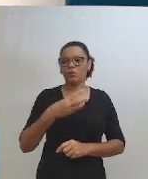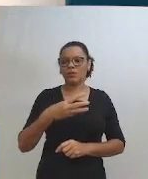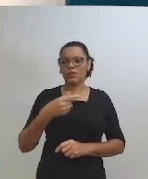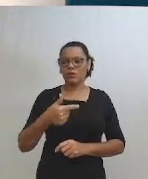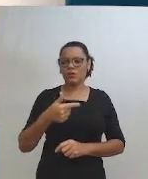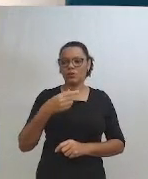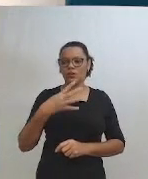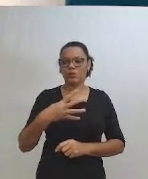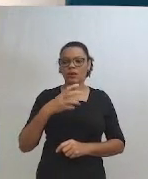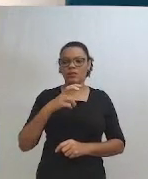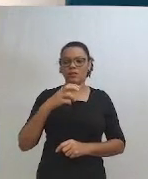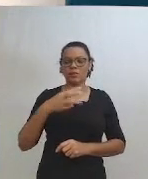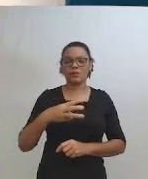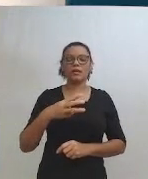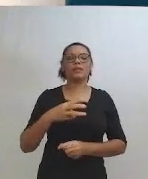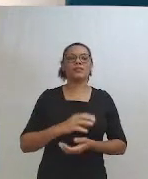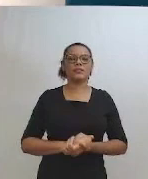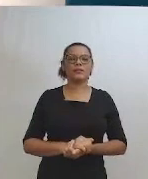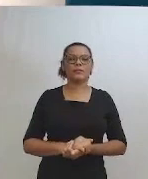Luciano Gomes Noleto.